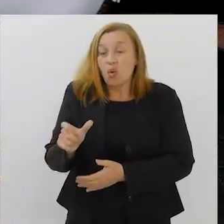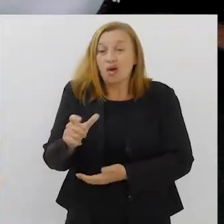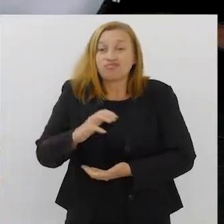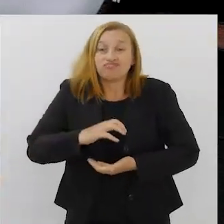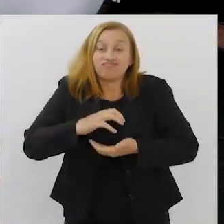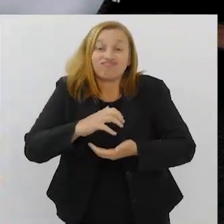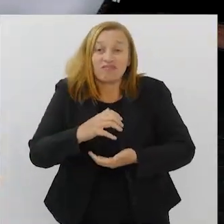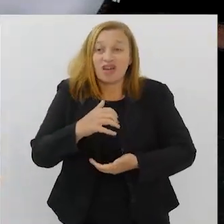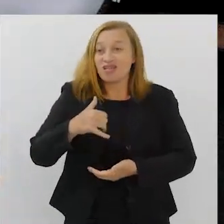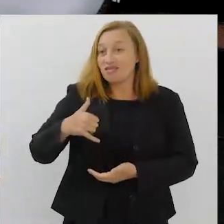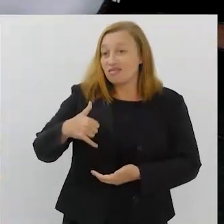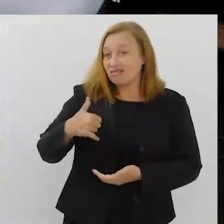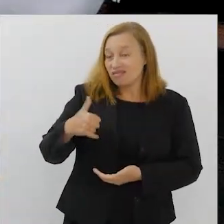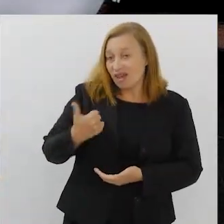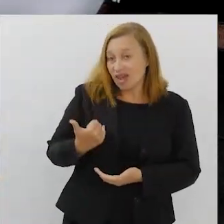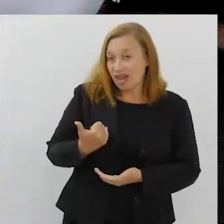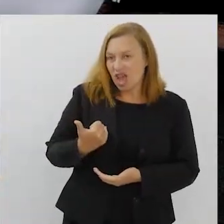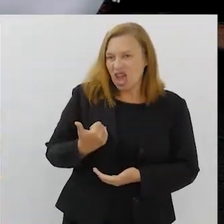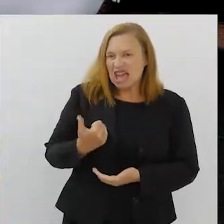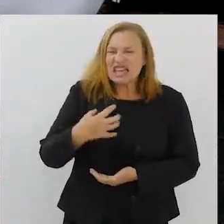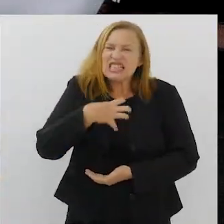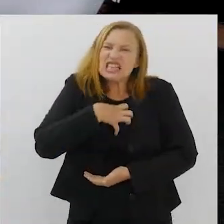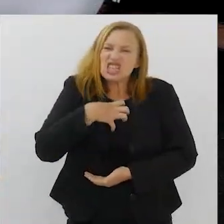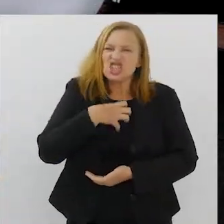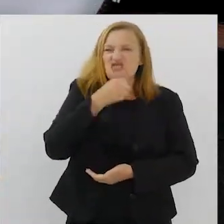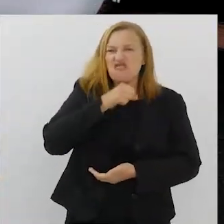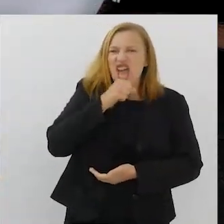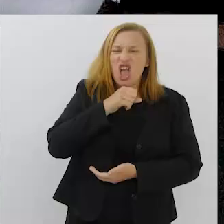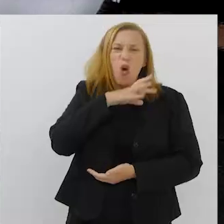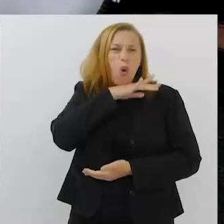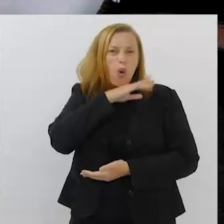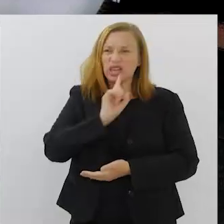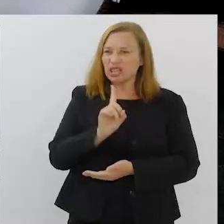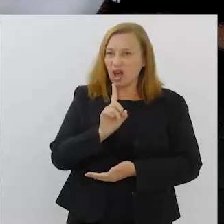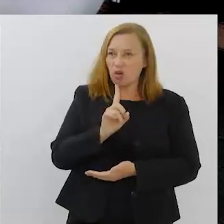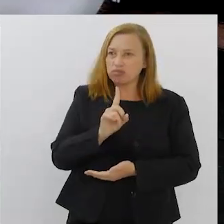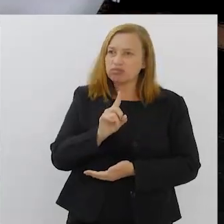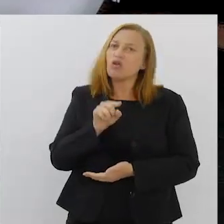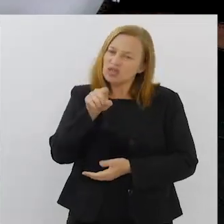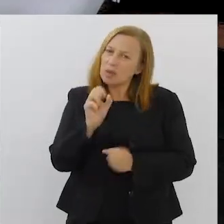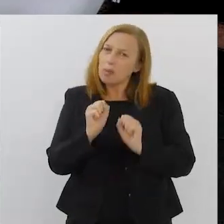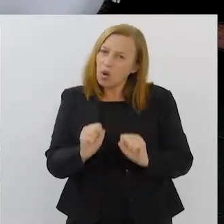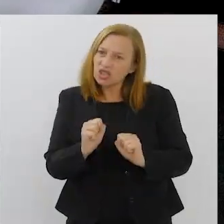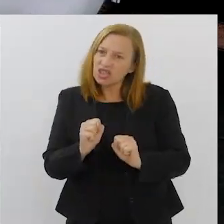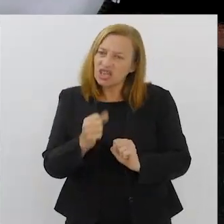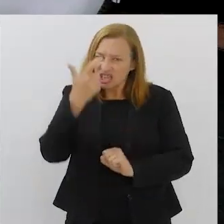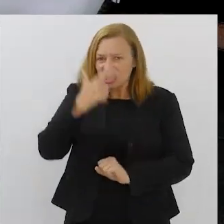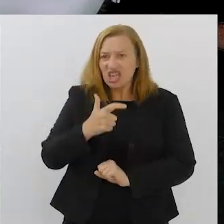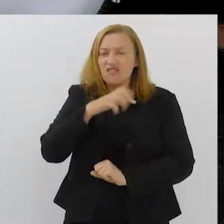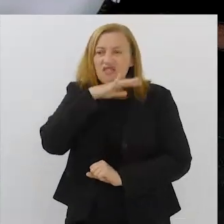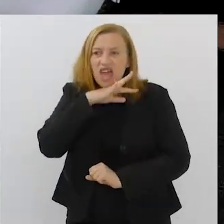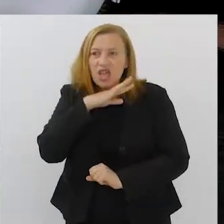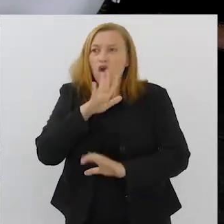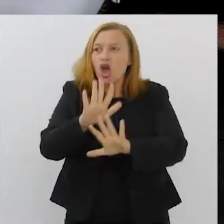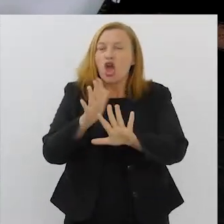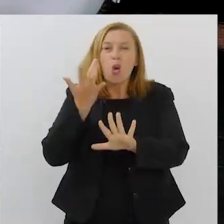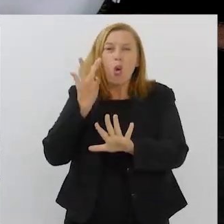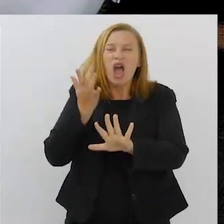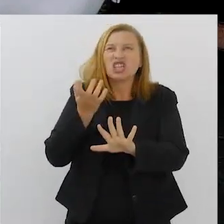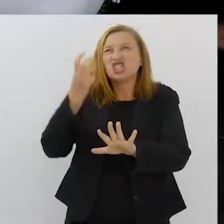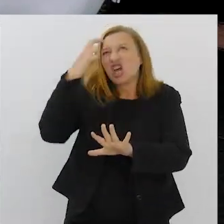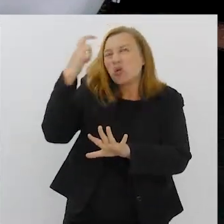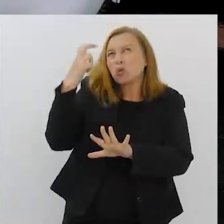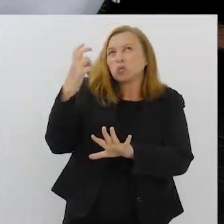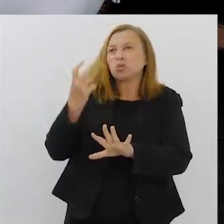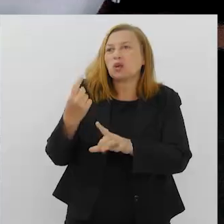se sentir velho não é ruim. Você pode estar. Mas você não acha que isso é uma coisa cultural? Porque